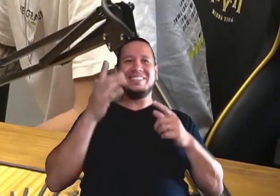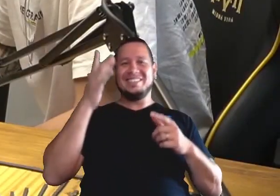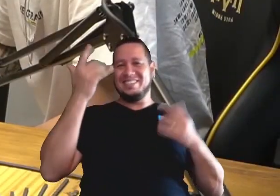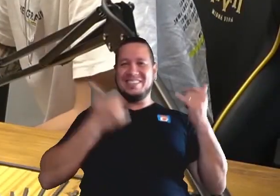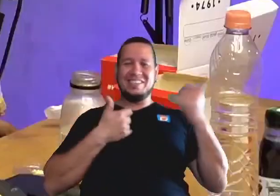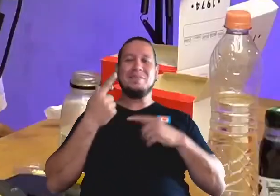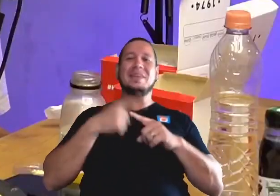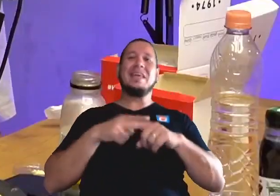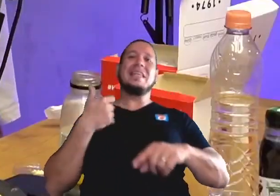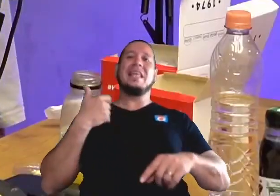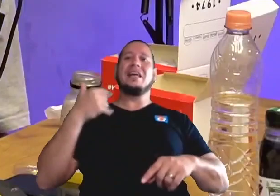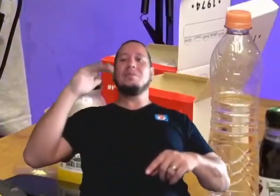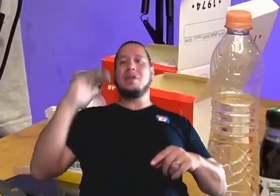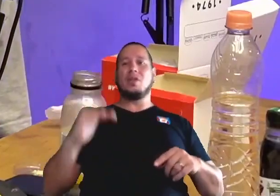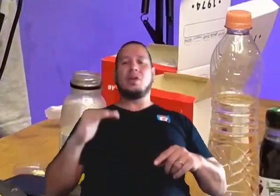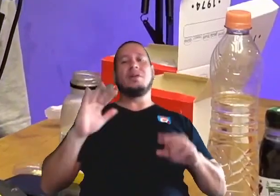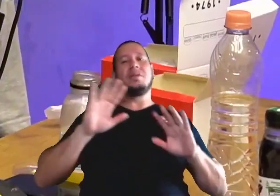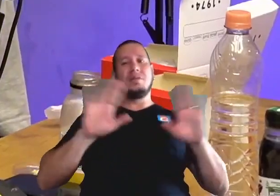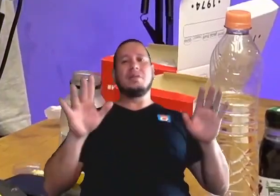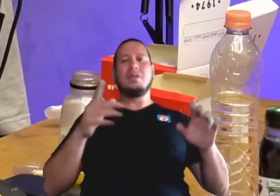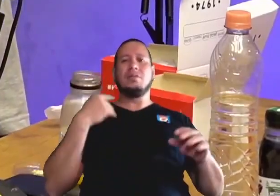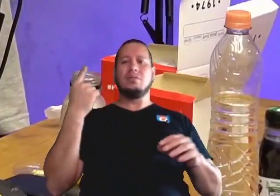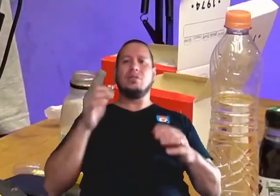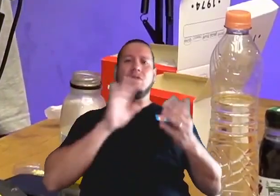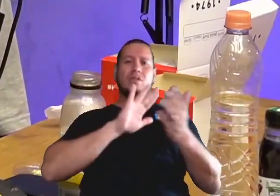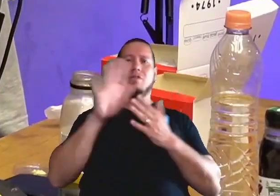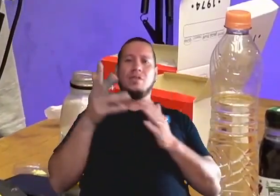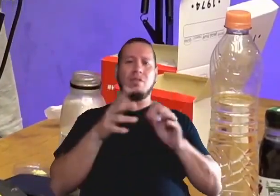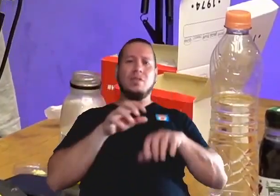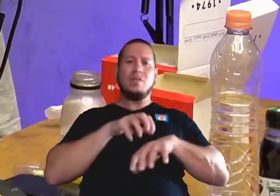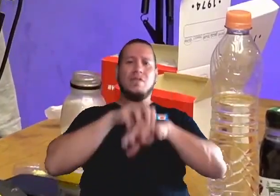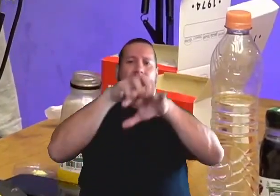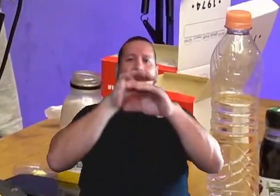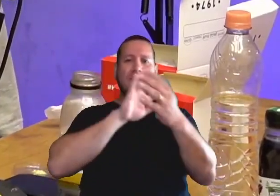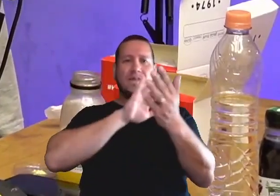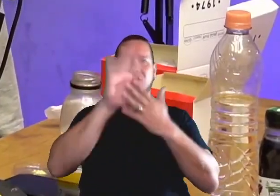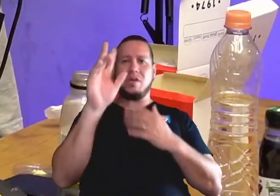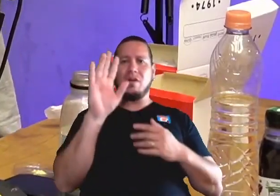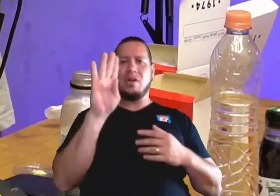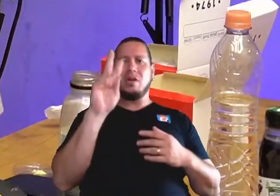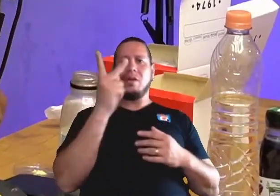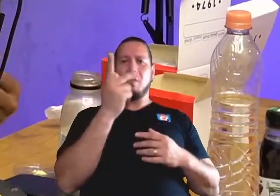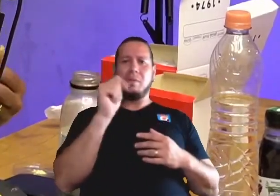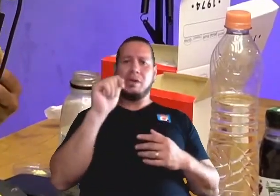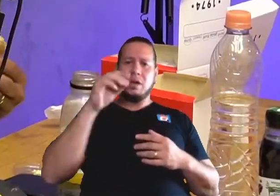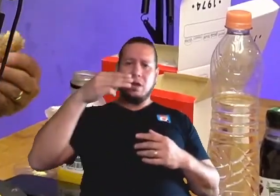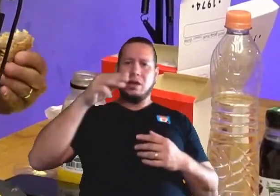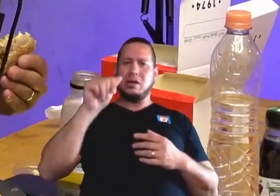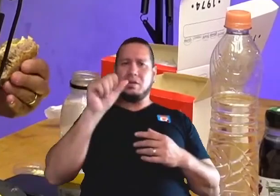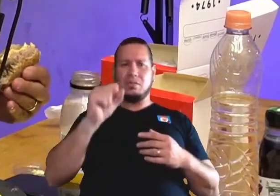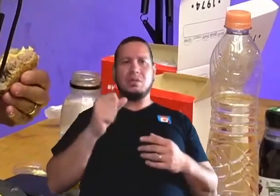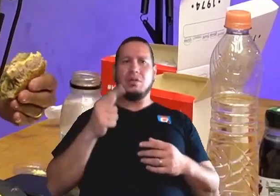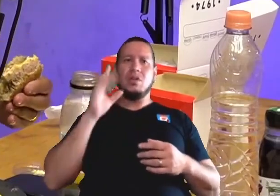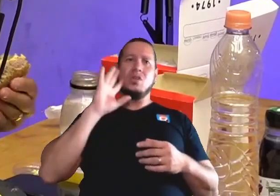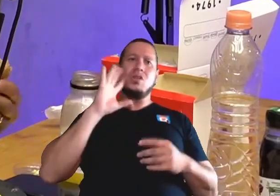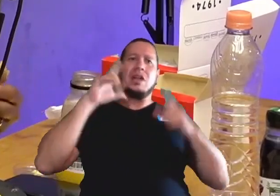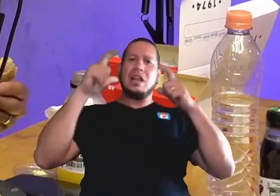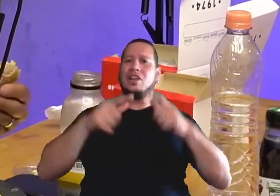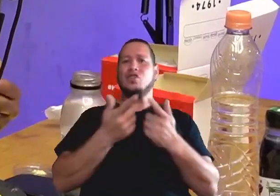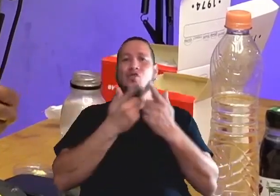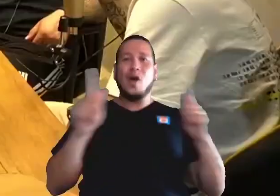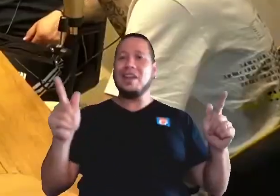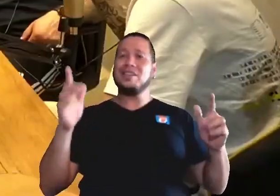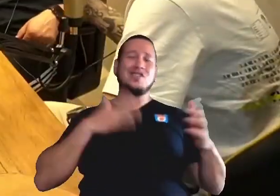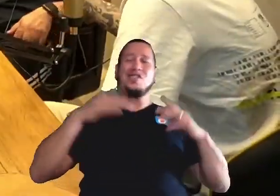era menor aí mano pegou as duas vezes foi para o Bahamas só que para mim só nós vai no lugar da hora que eu fico foi mano